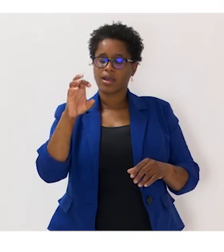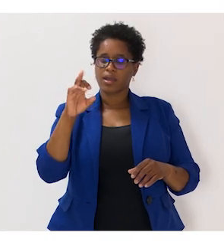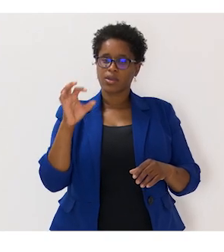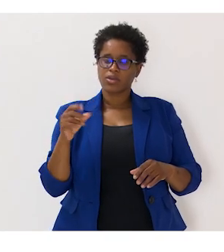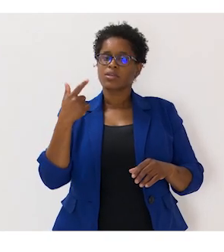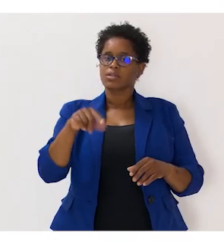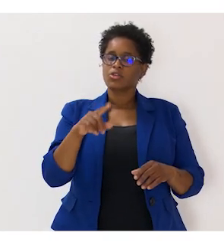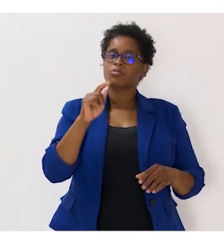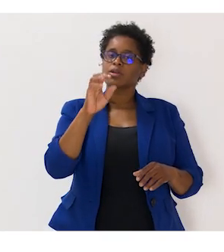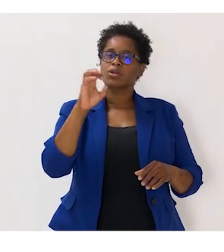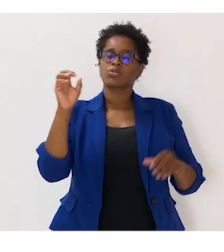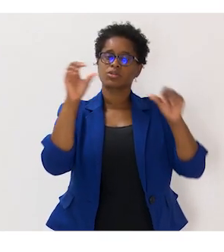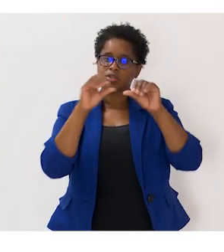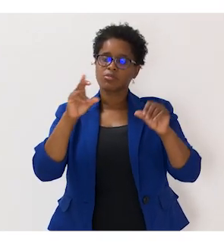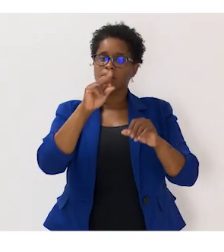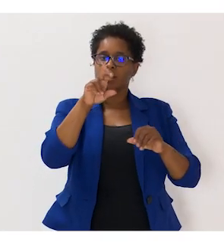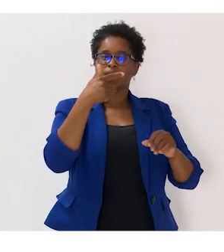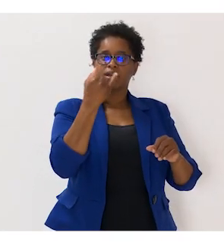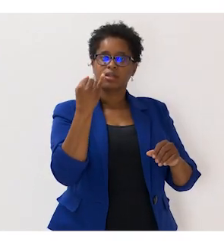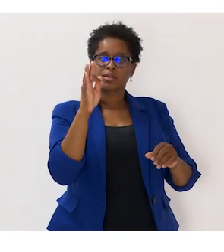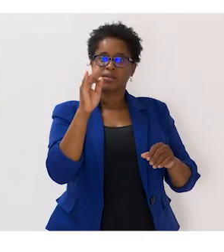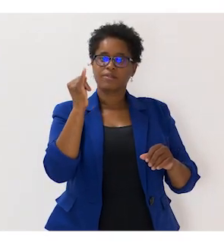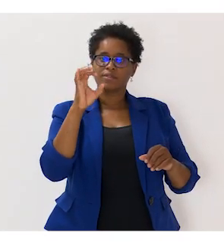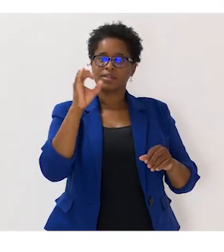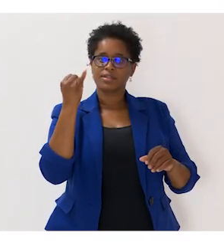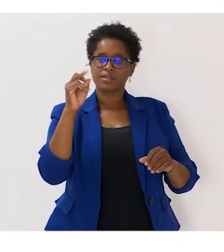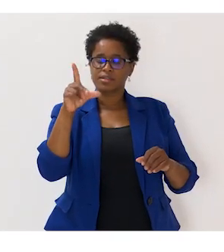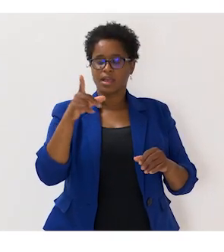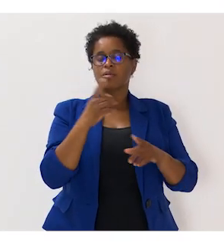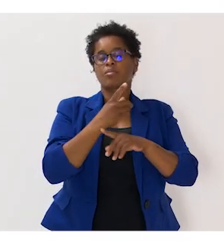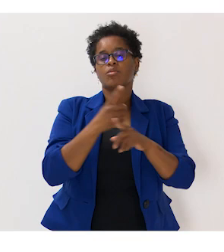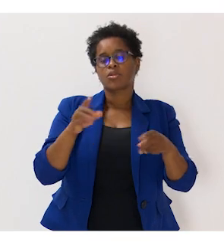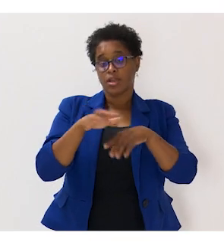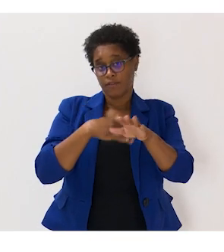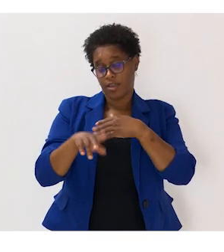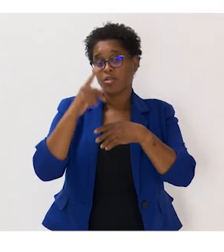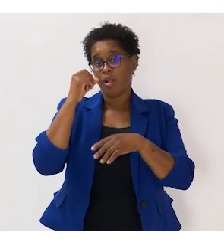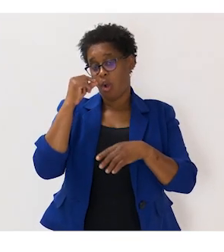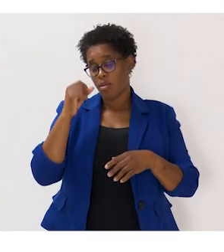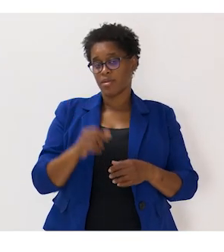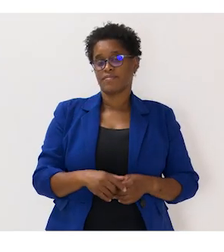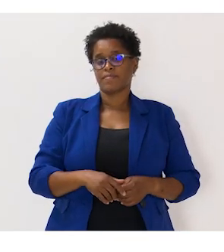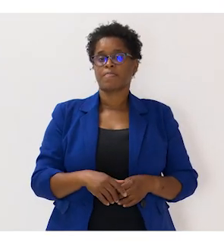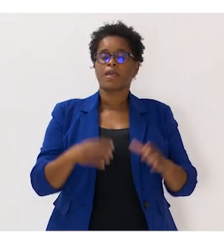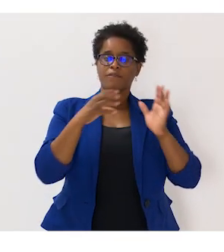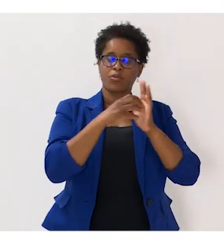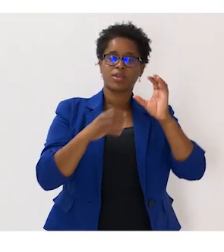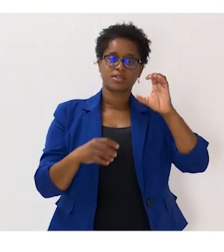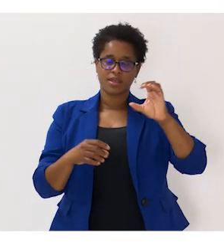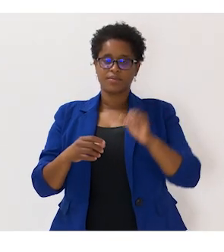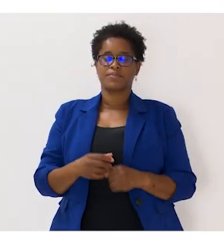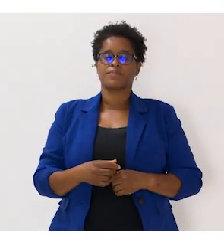um ecossistema artificial. Muito bem, porque o aquário é feito pelo homem. A figura